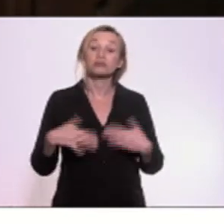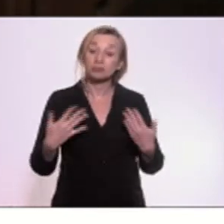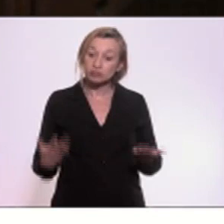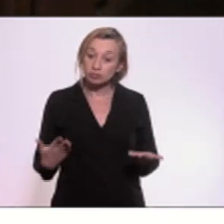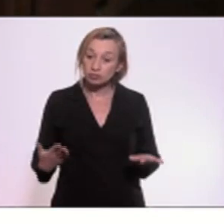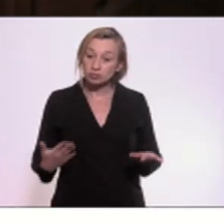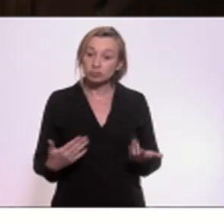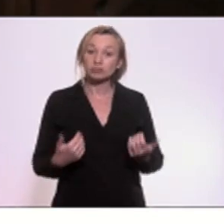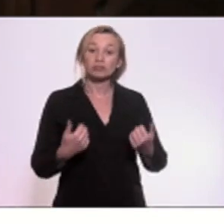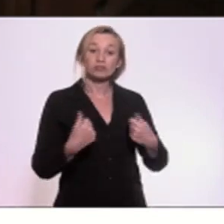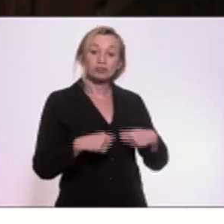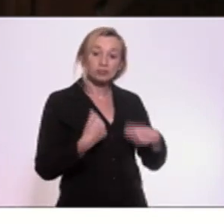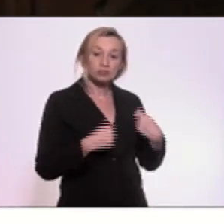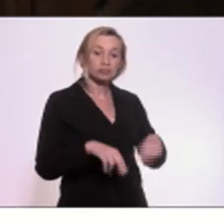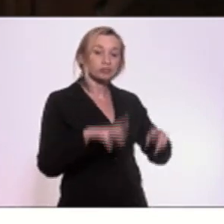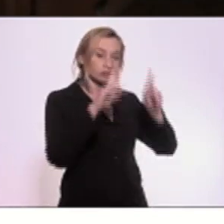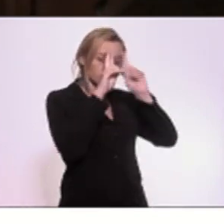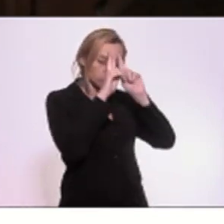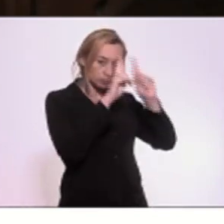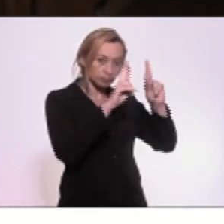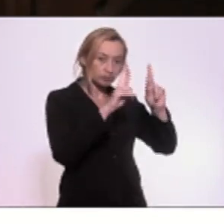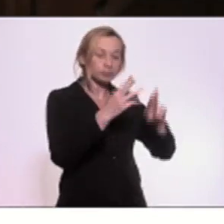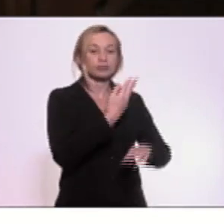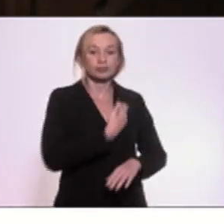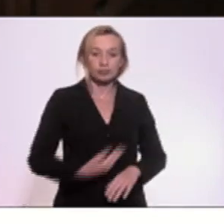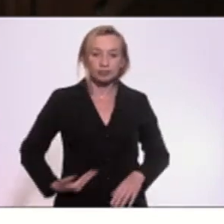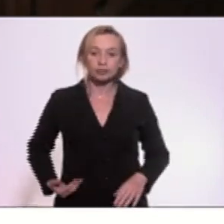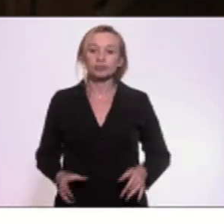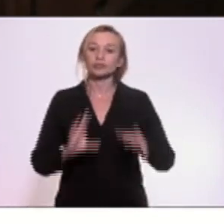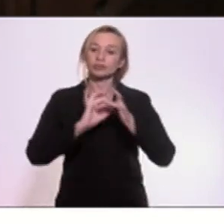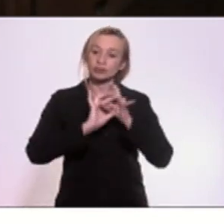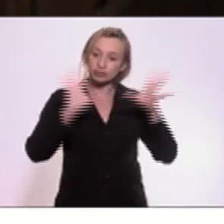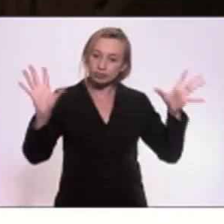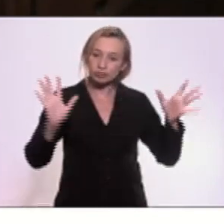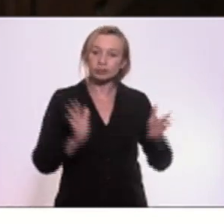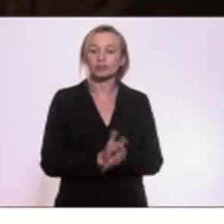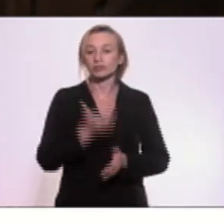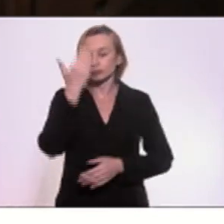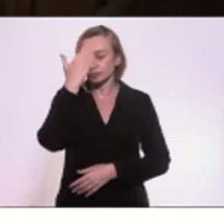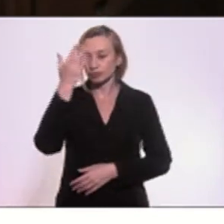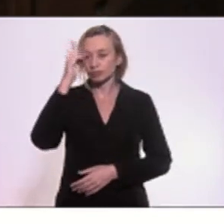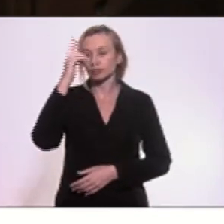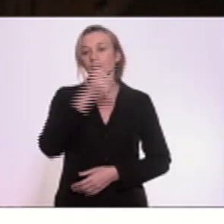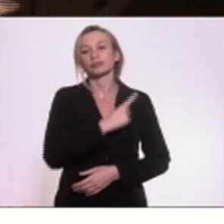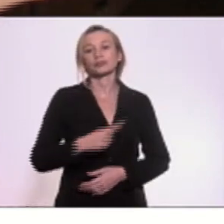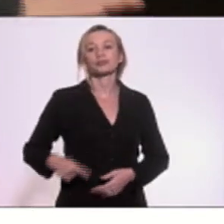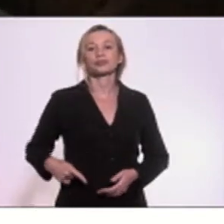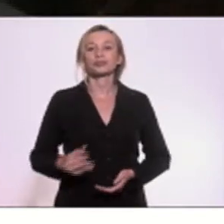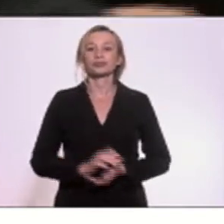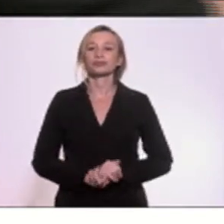se respeitar a República e a democracia. Muito obrigado, senhor presidente.